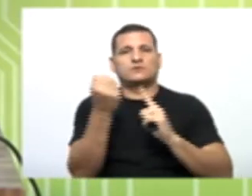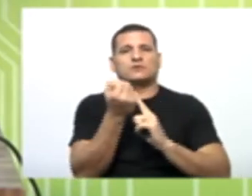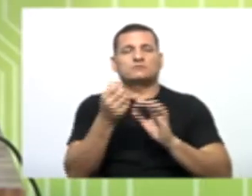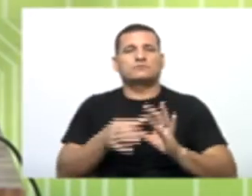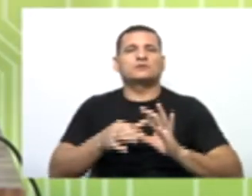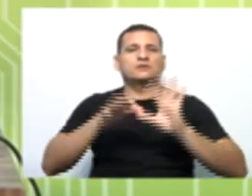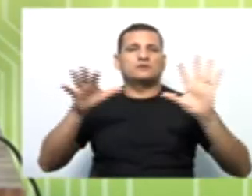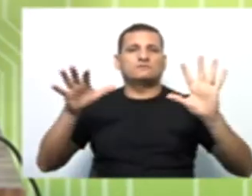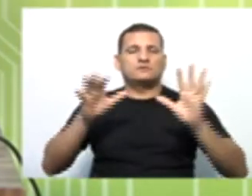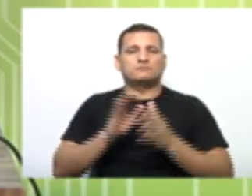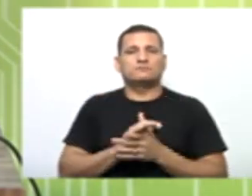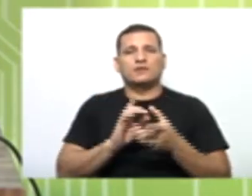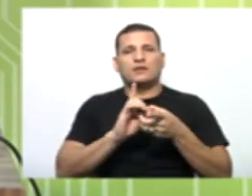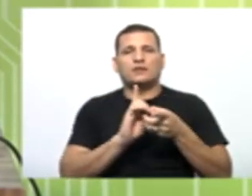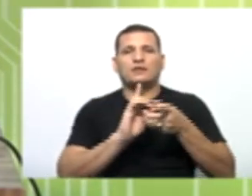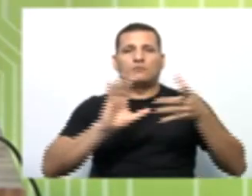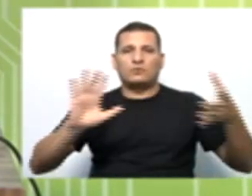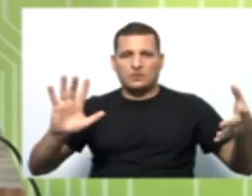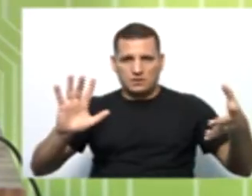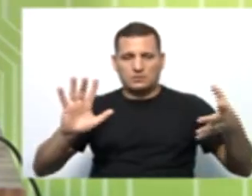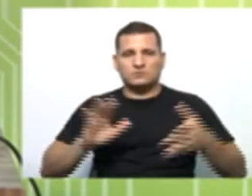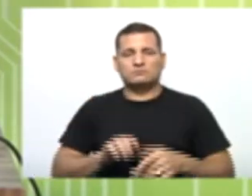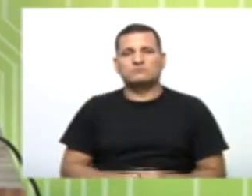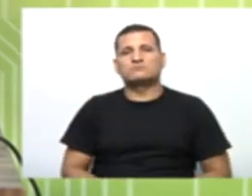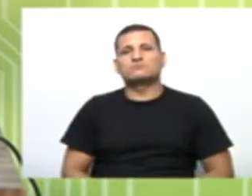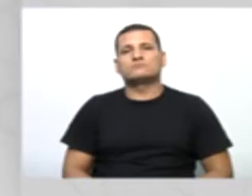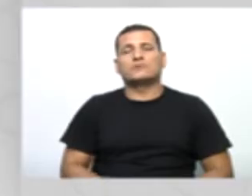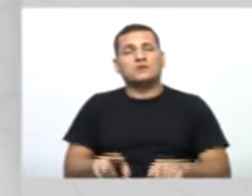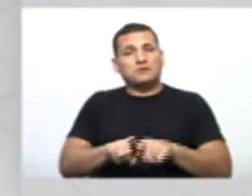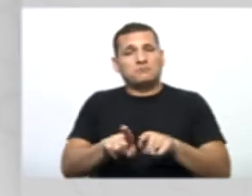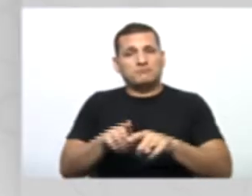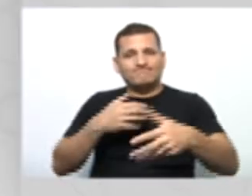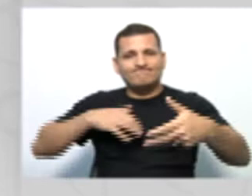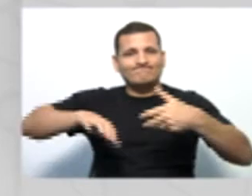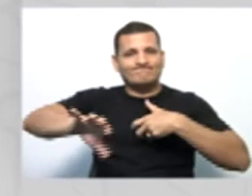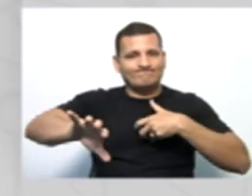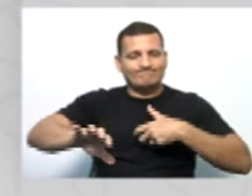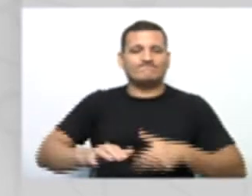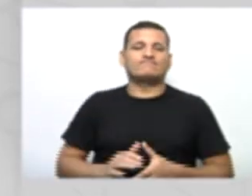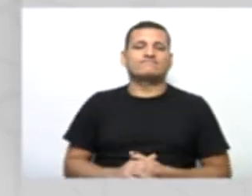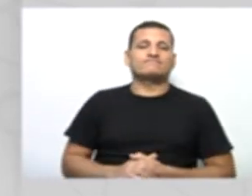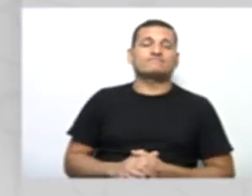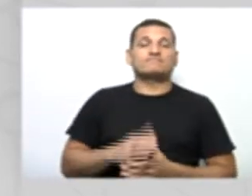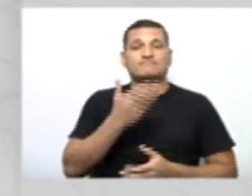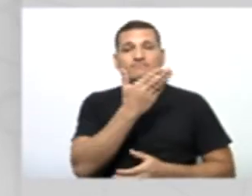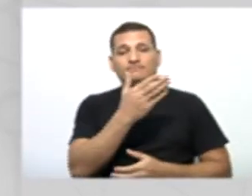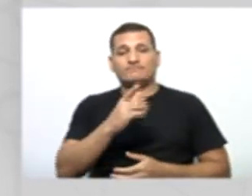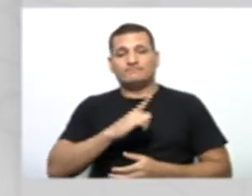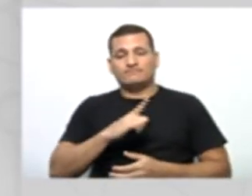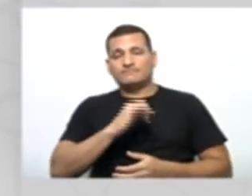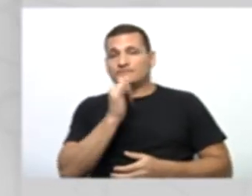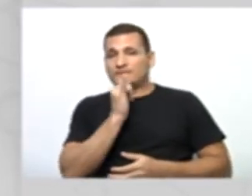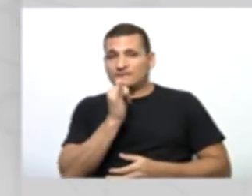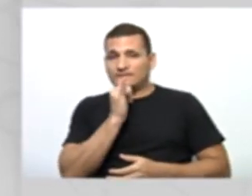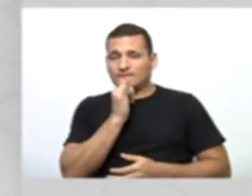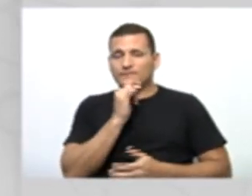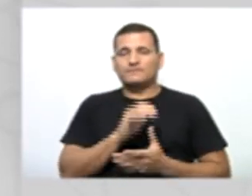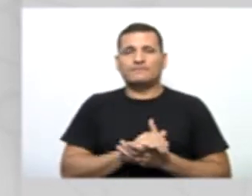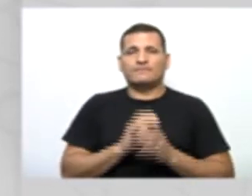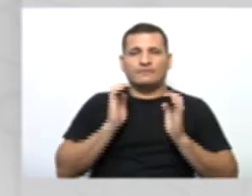livre, democrática e altruísta. Aqui nós temos, né, um exemplo de valores éticos, que seria o papel da